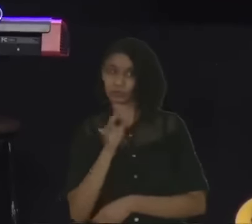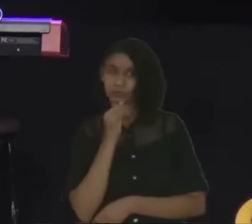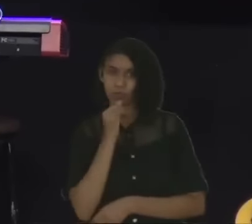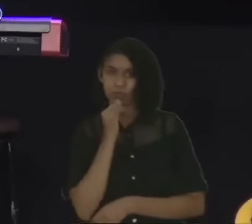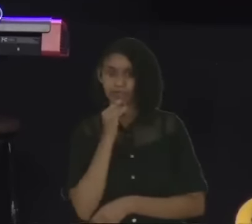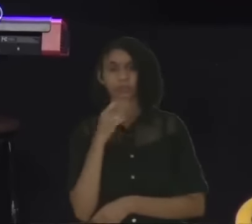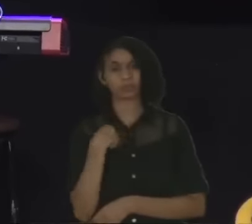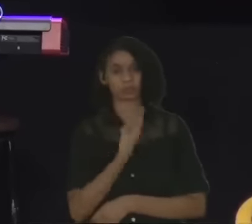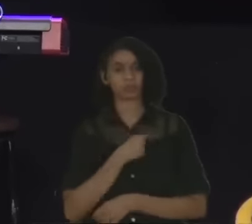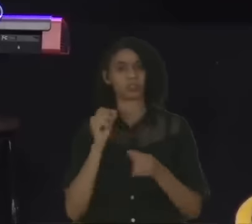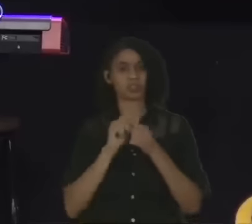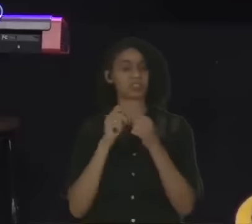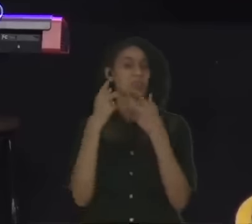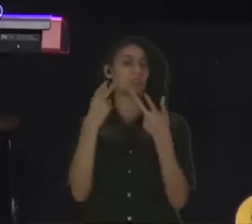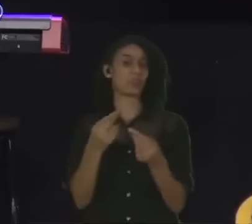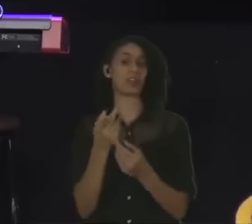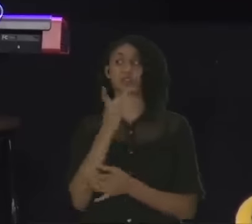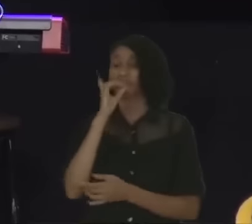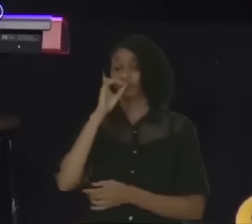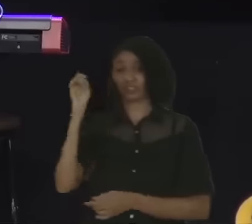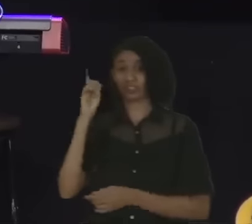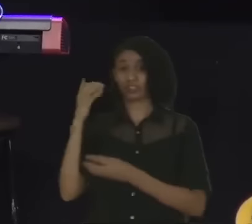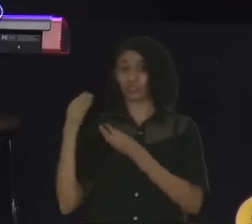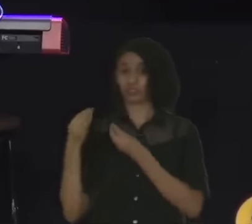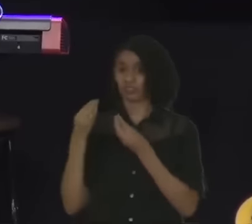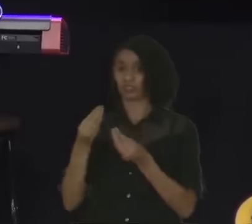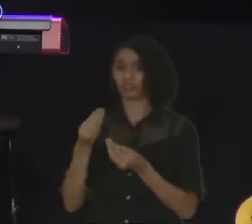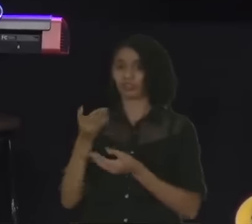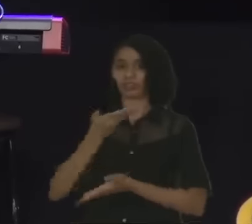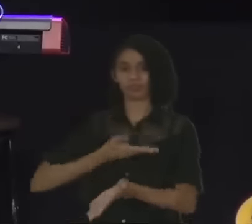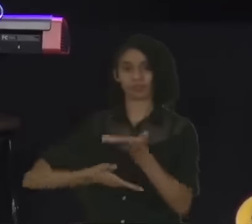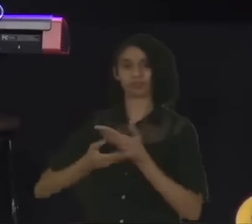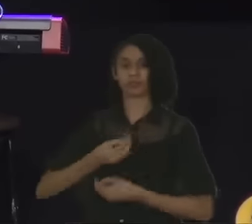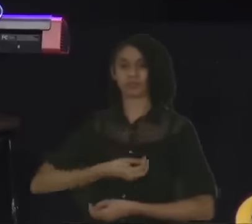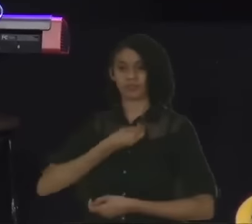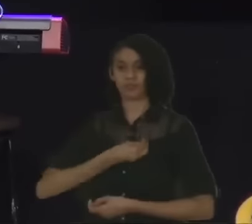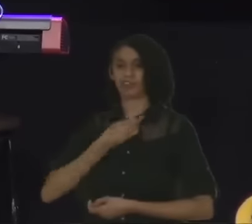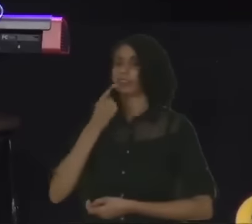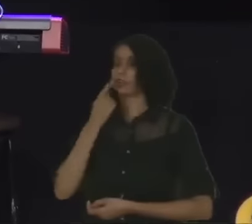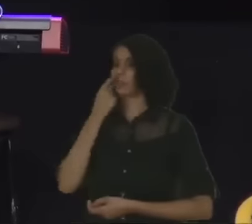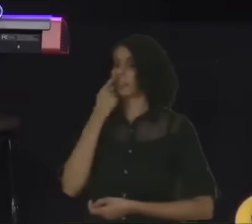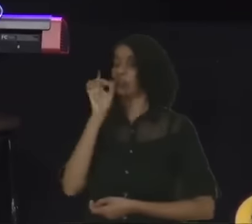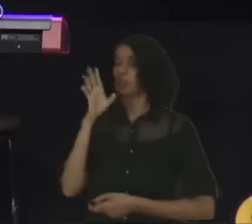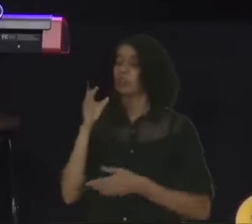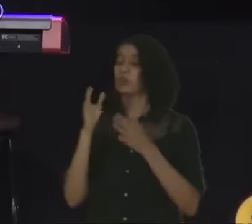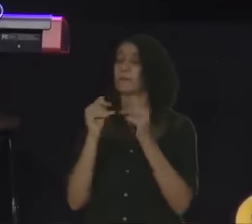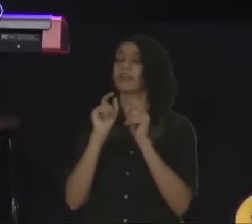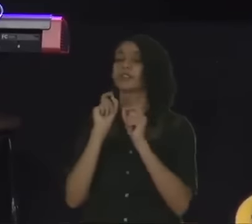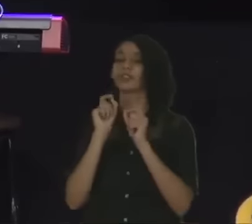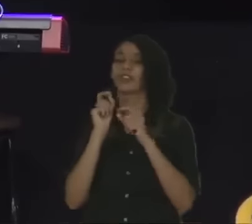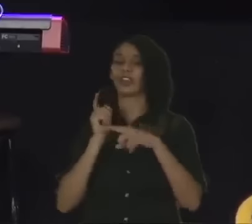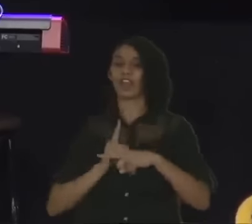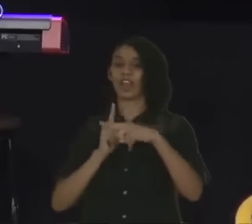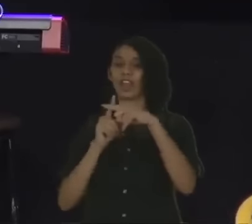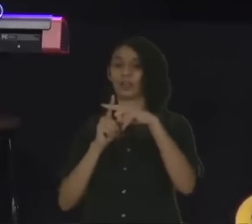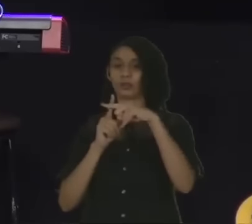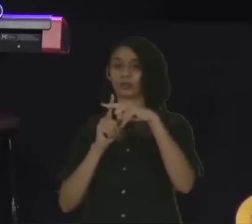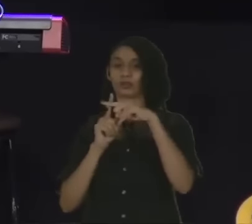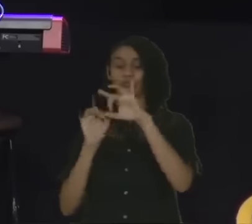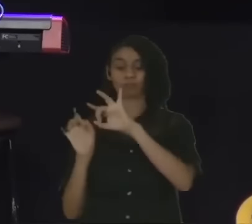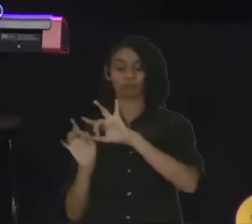Deus quando Deus quer nos dar uma vida de intimidade com ele e a única coisa que ele pede é negue sua cruz e siga-me a gente acha que